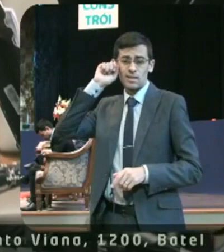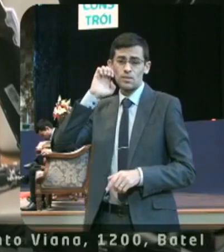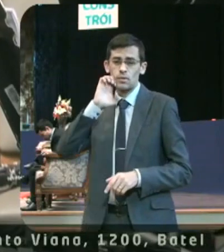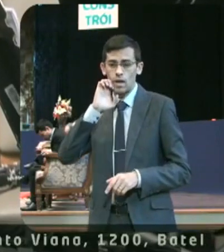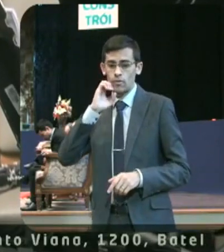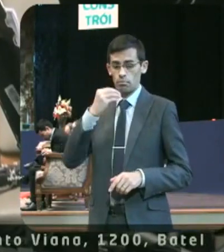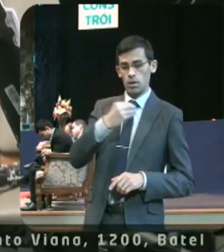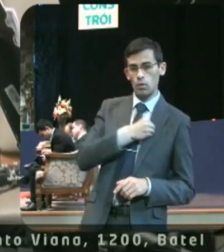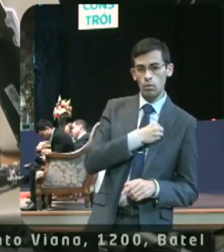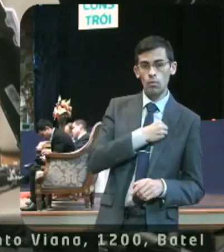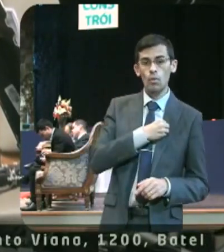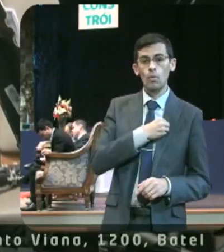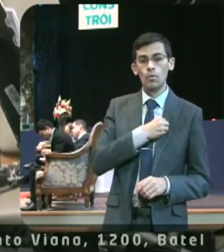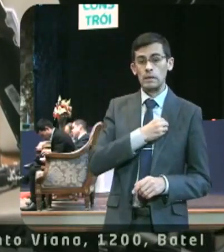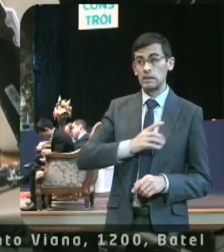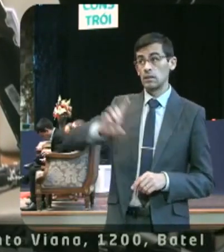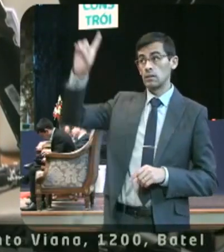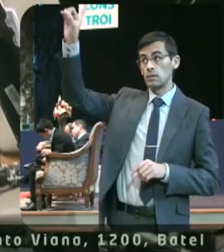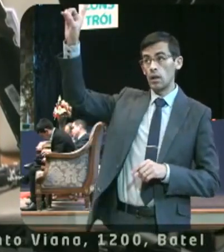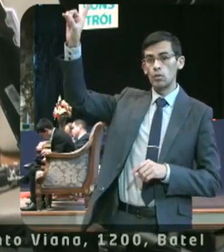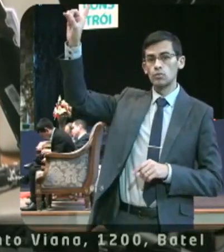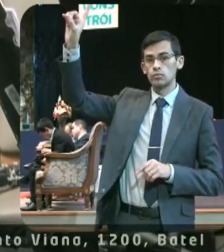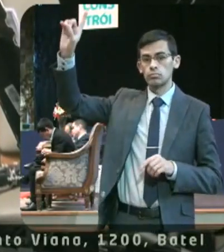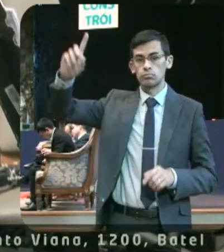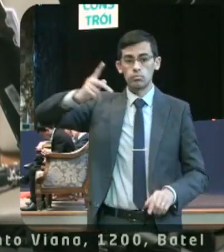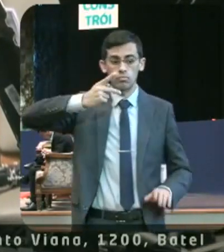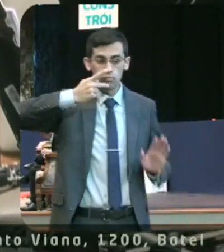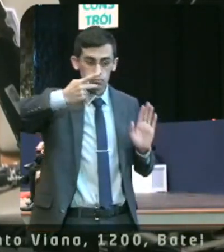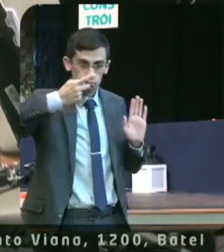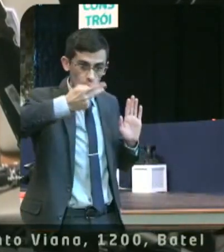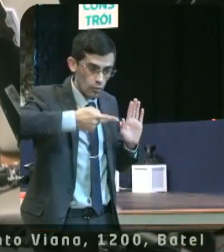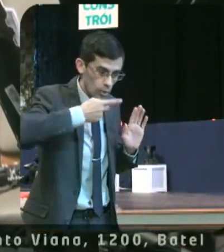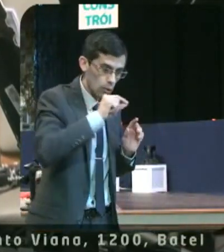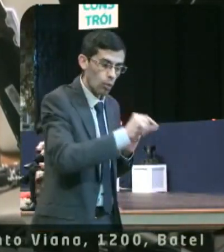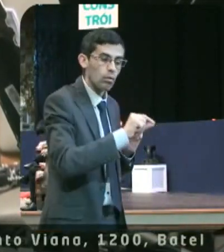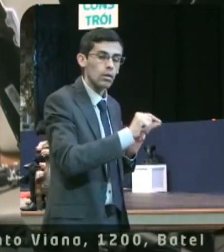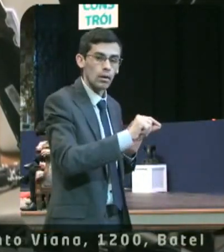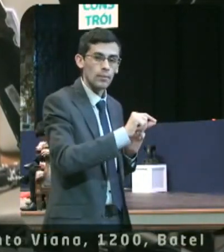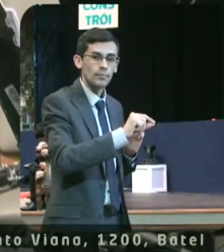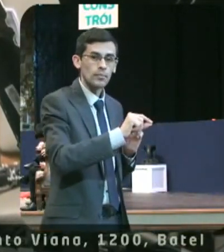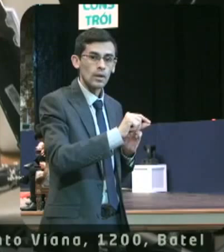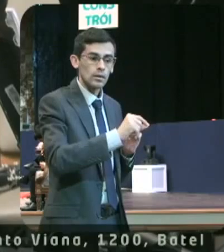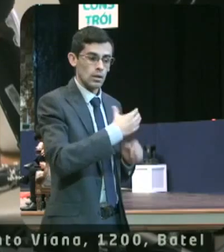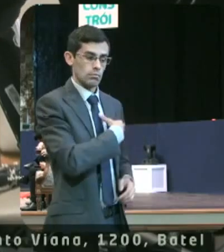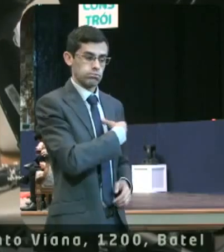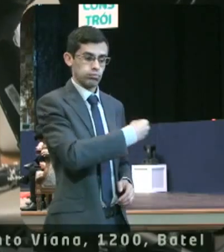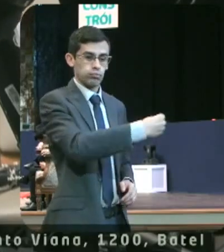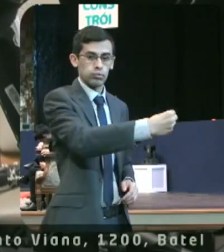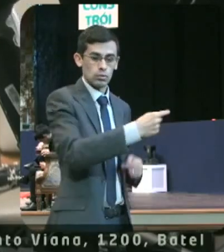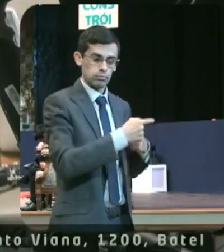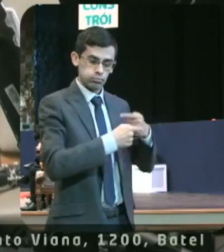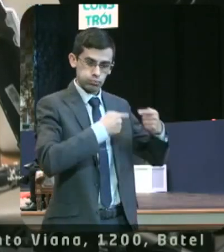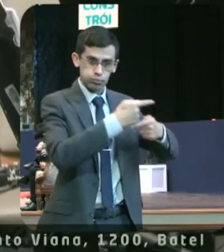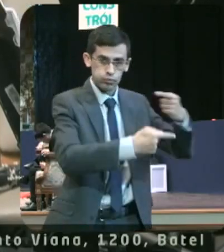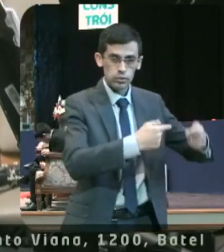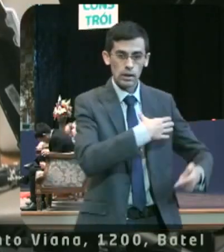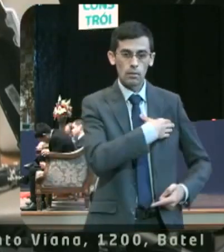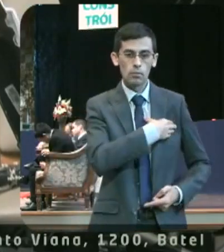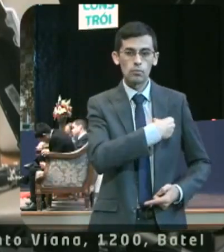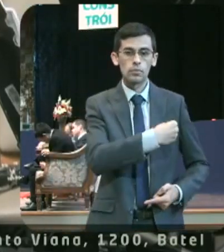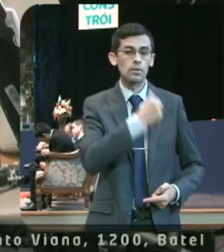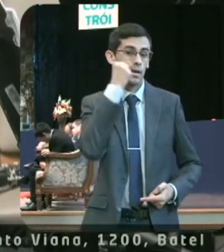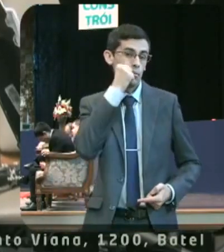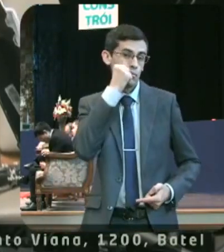pecaram, Deus profetizou para eles: da descendência da mulher